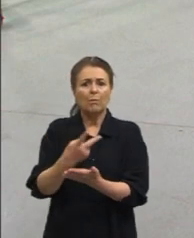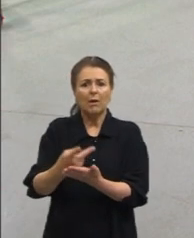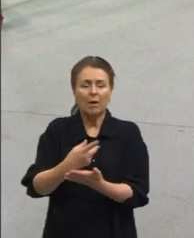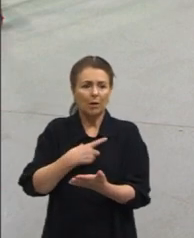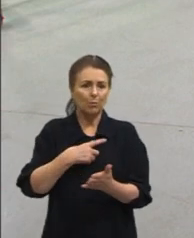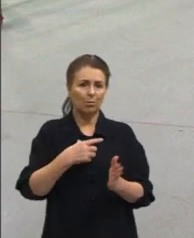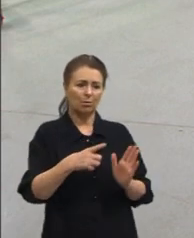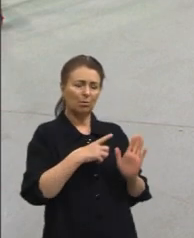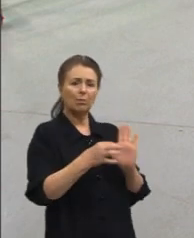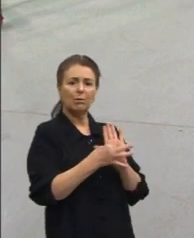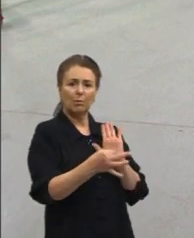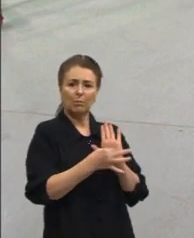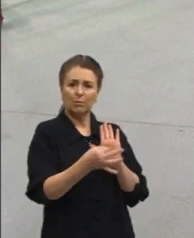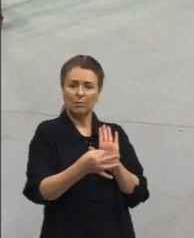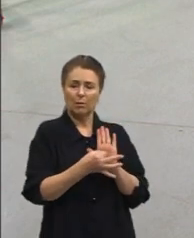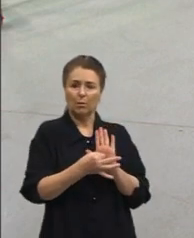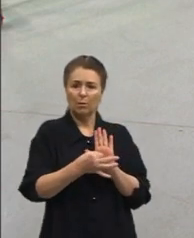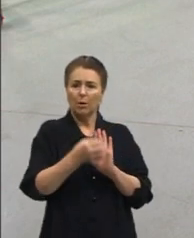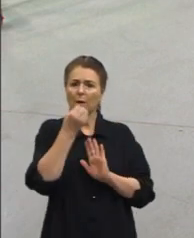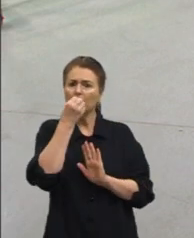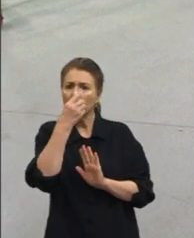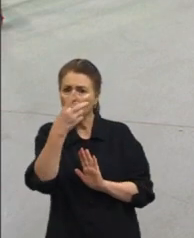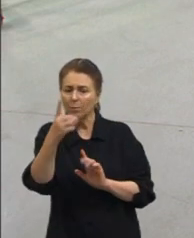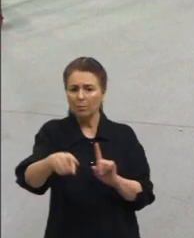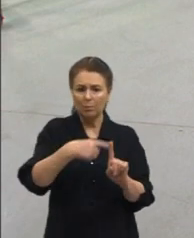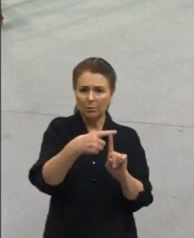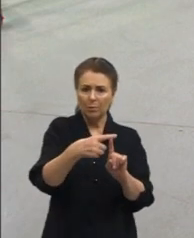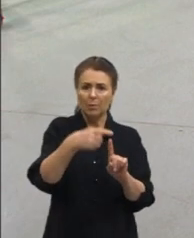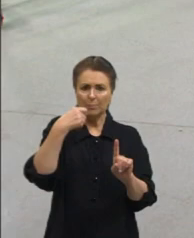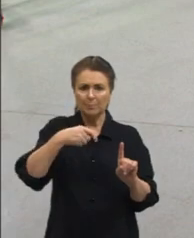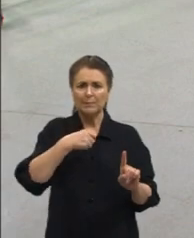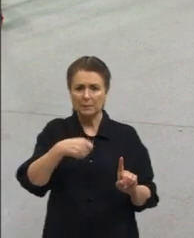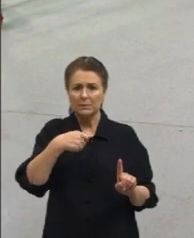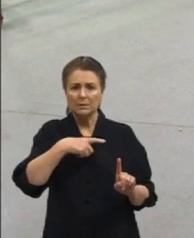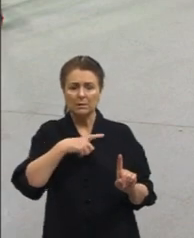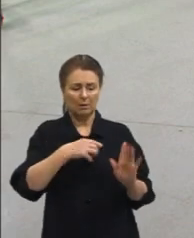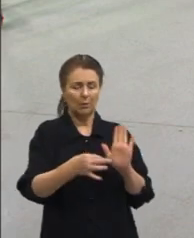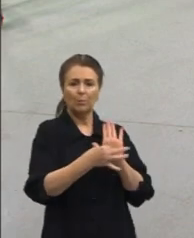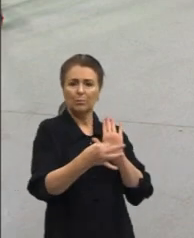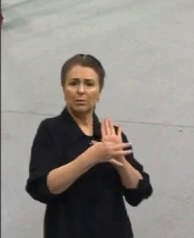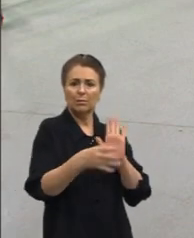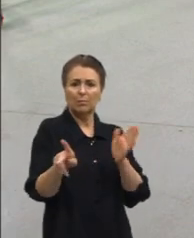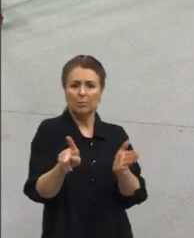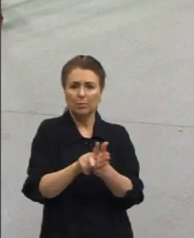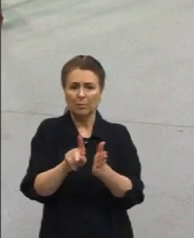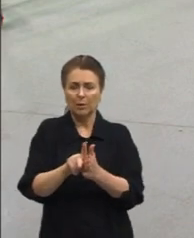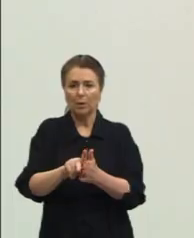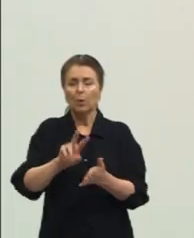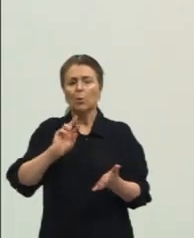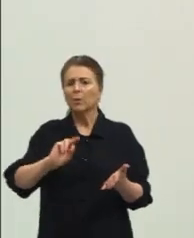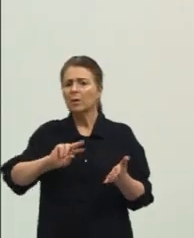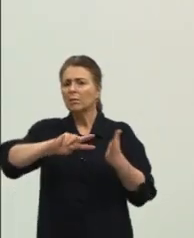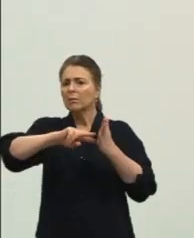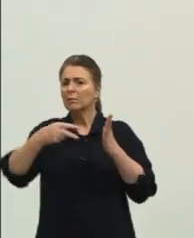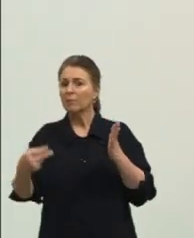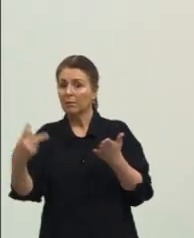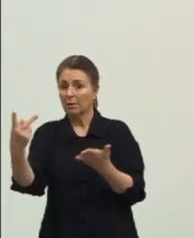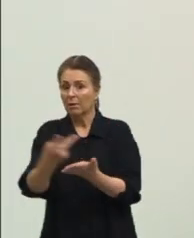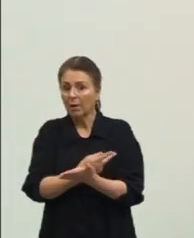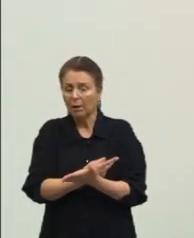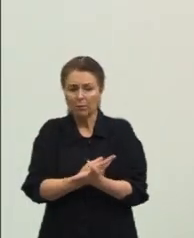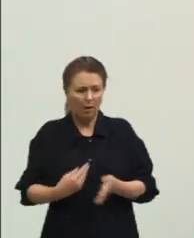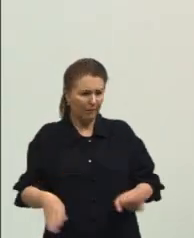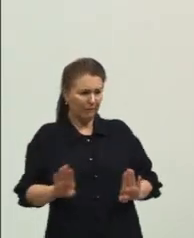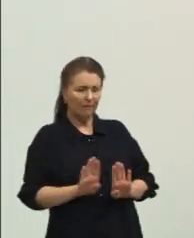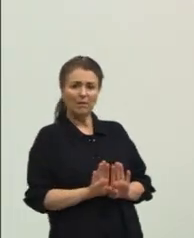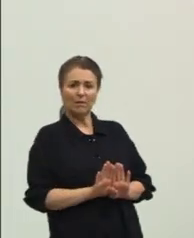pelo contrário é positivo nós precisamos ter posicionamento o que o interpreta de forma errada é ficar fechado no teu